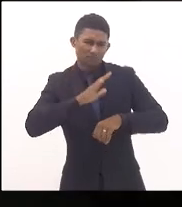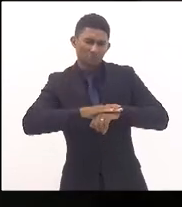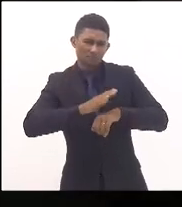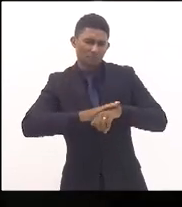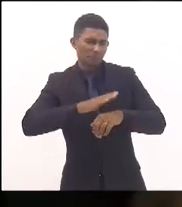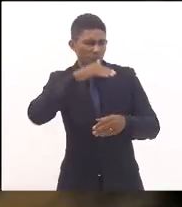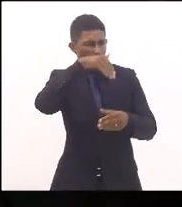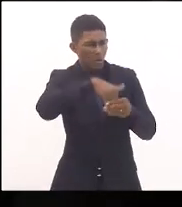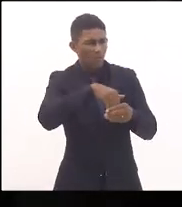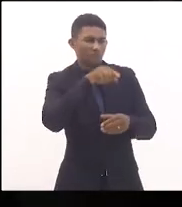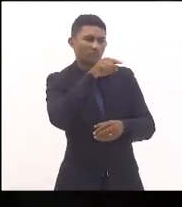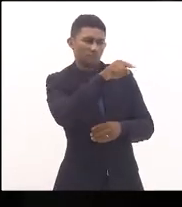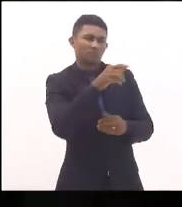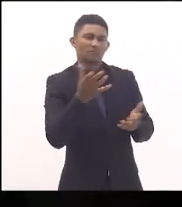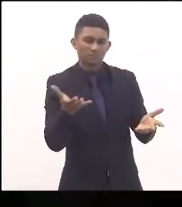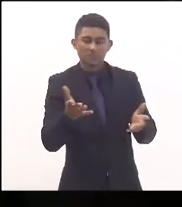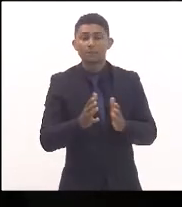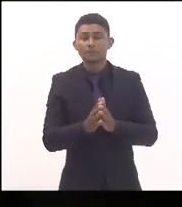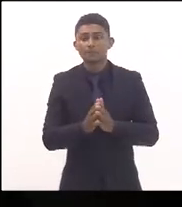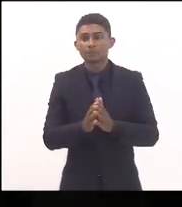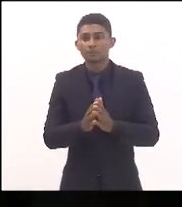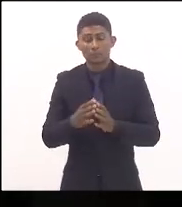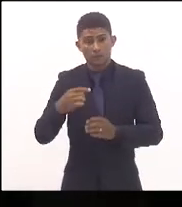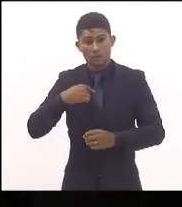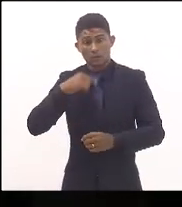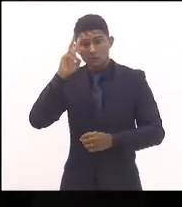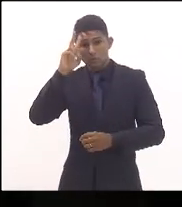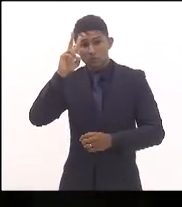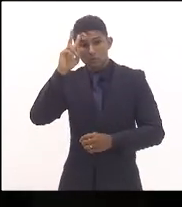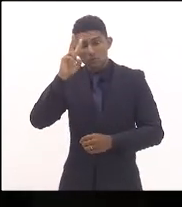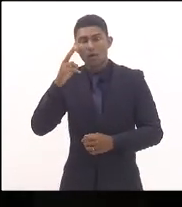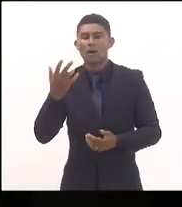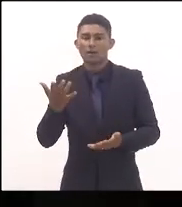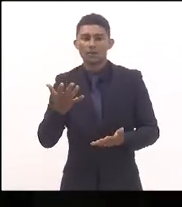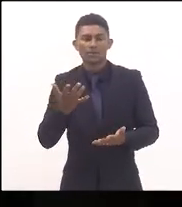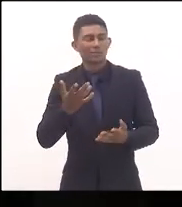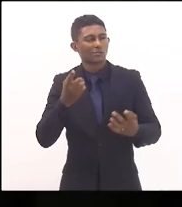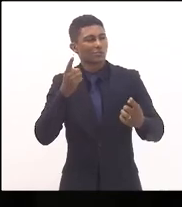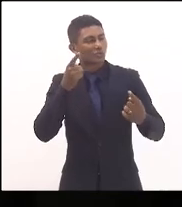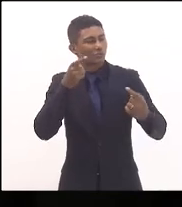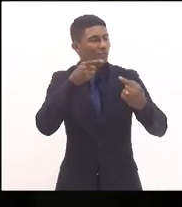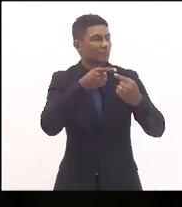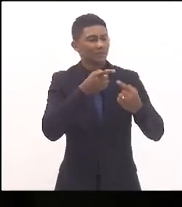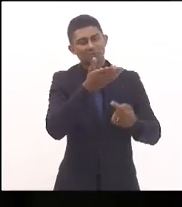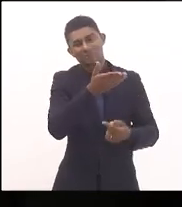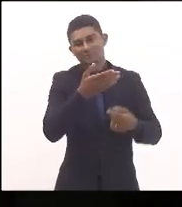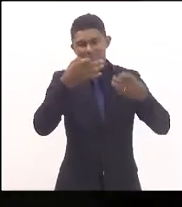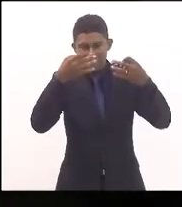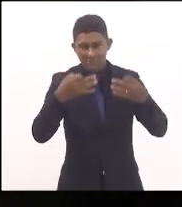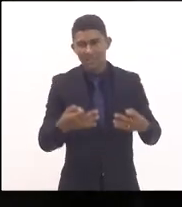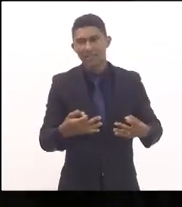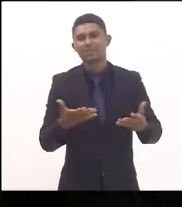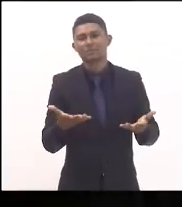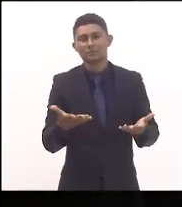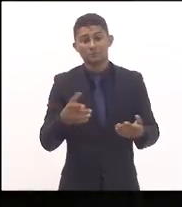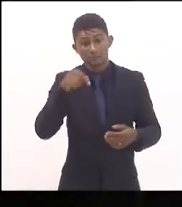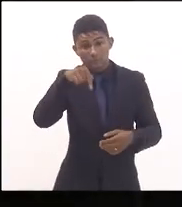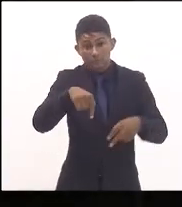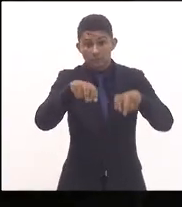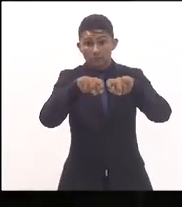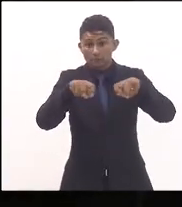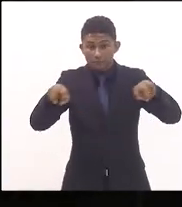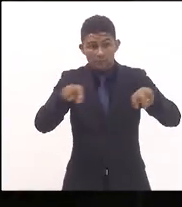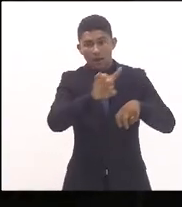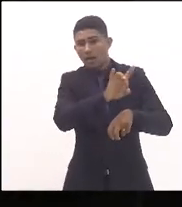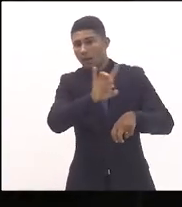casa não teria outra história senão eu devesse ao Senhor eu agradeço a cada um dessa mesa que